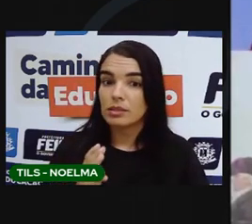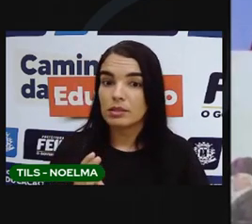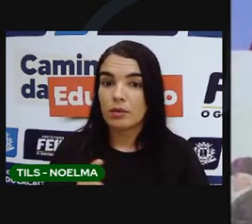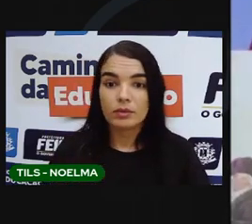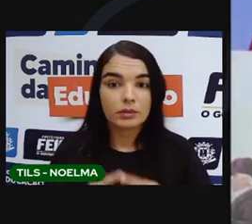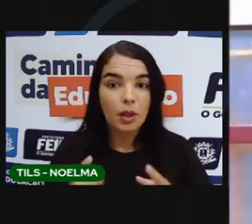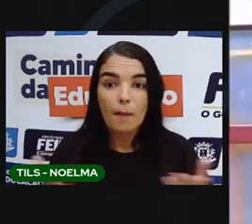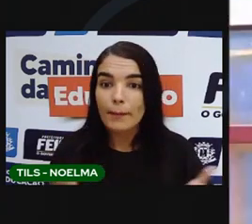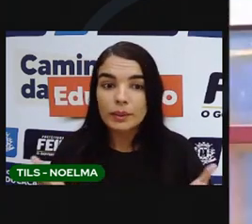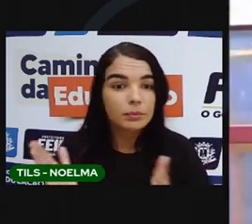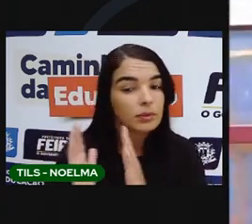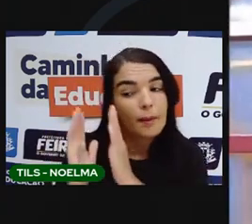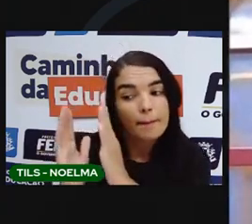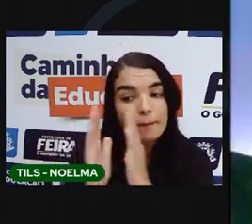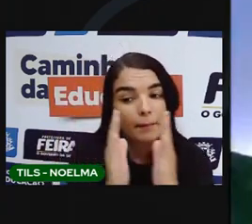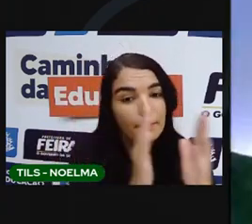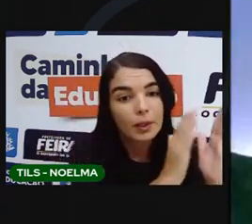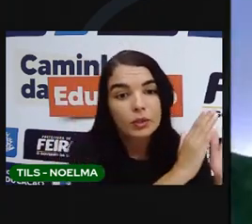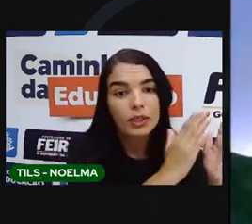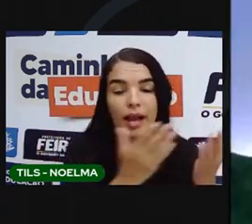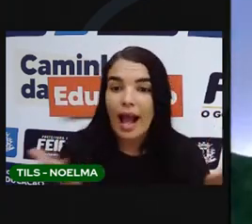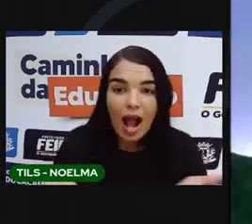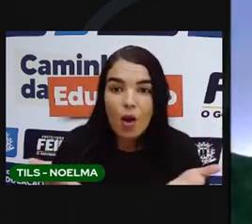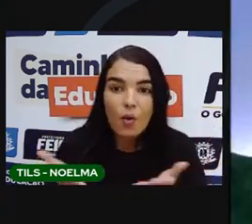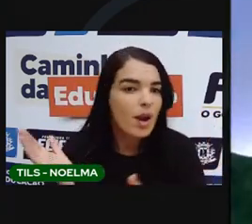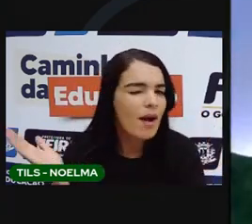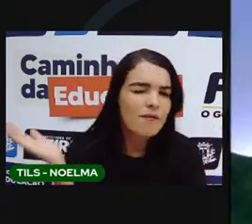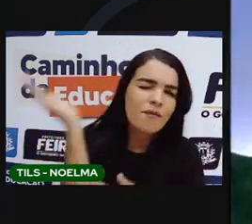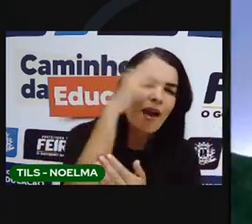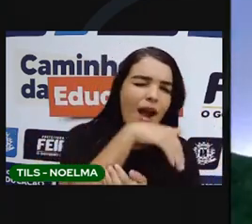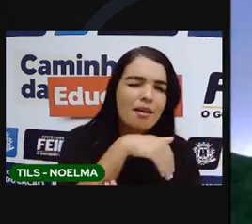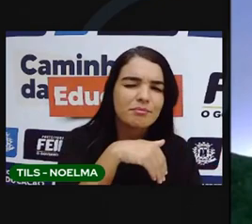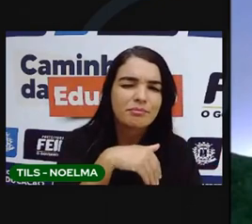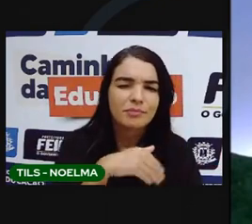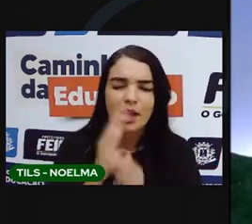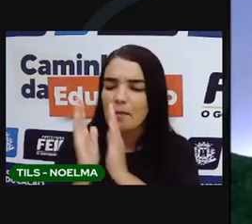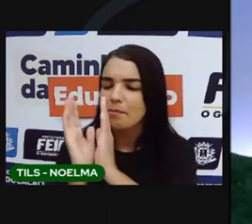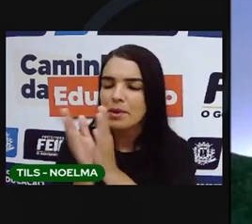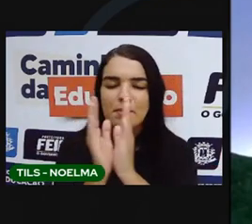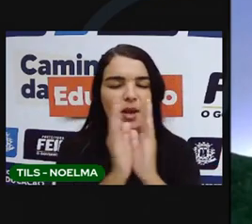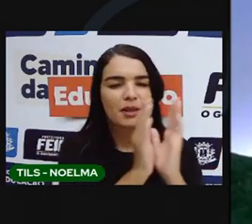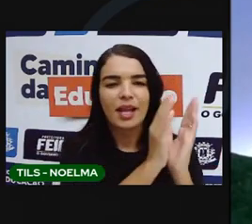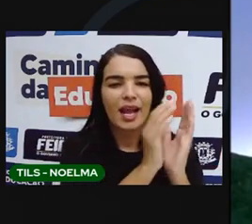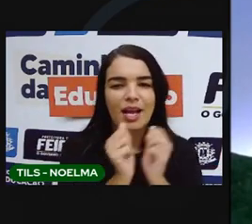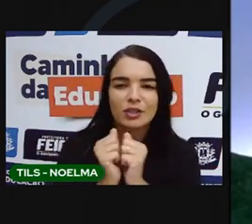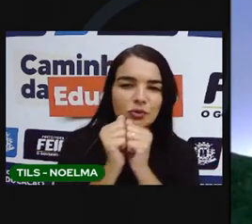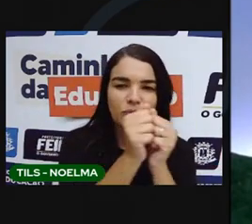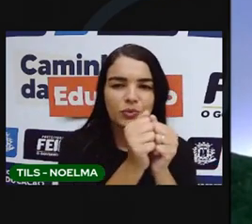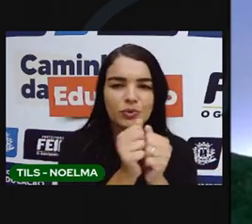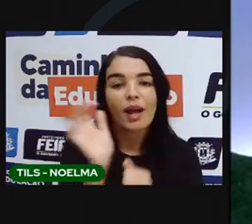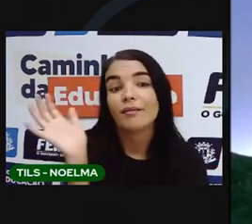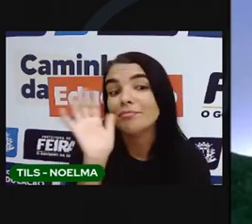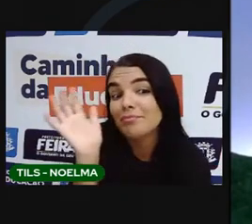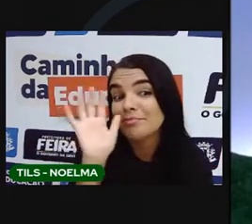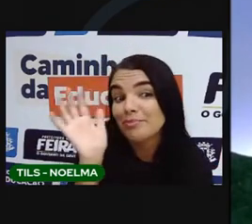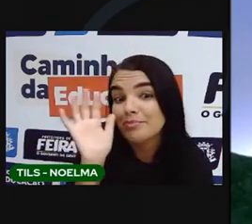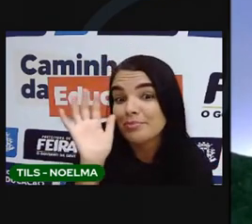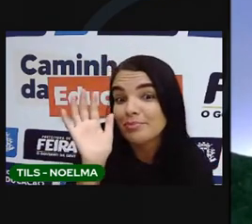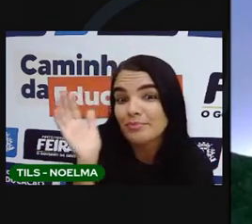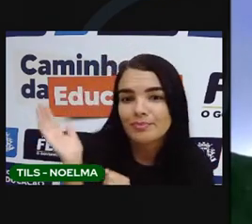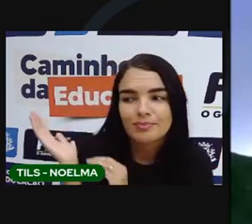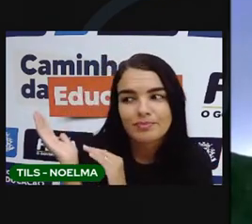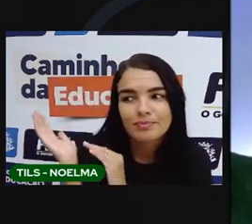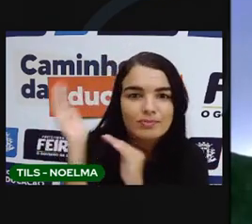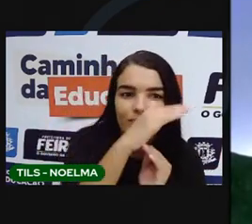e agora amo vamos vamos vamos lá na biblioteca do que ela já falou pessoal a gente vai